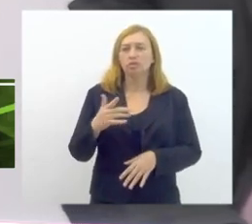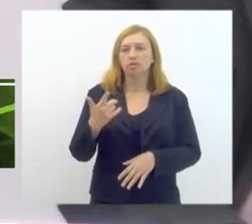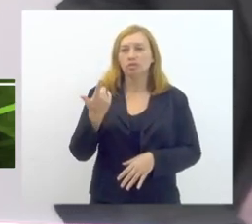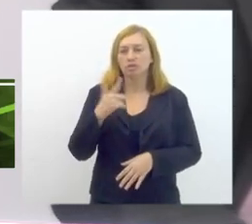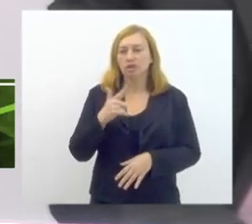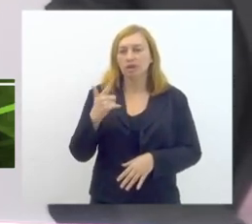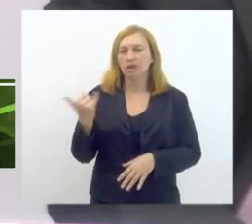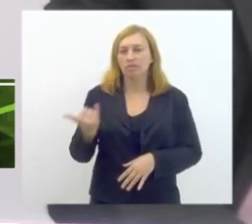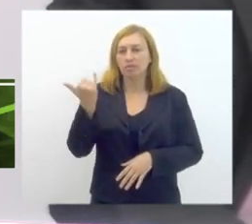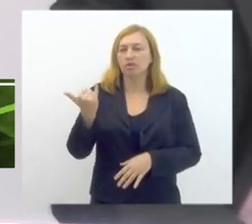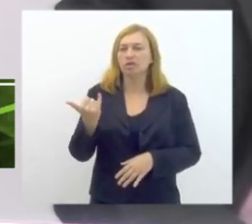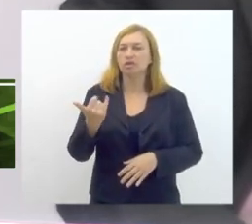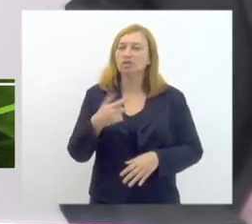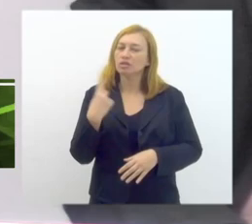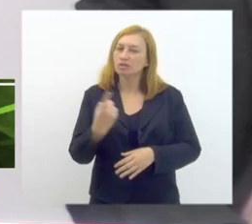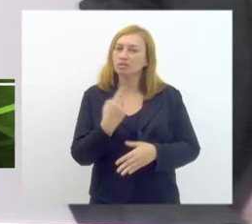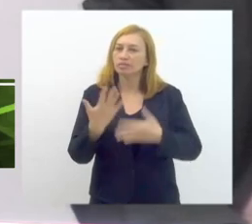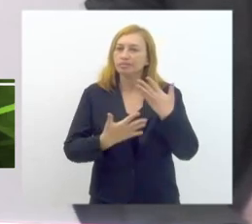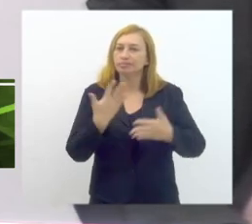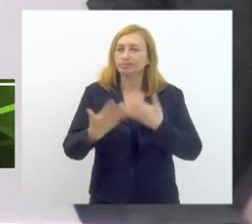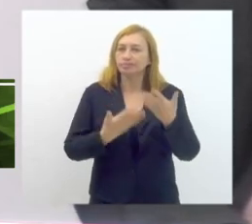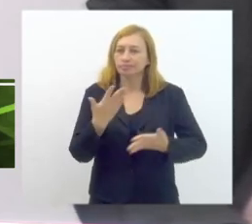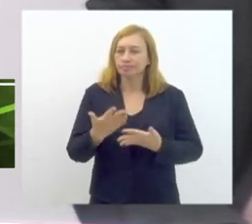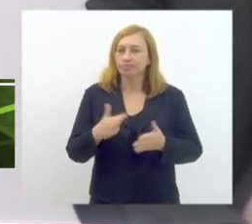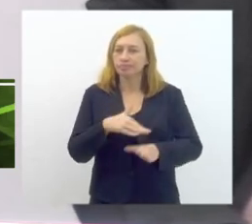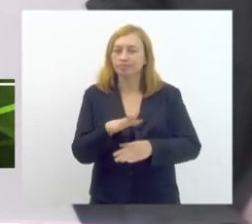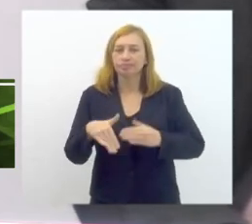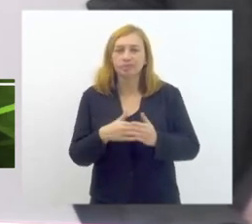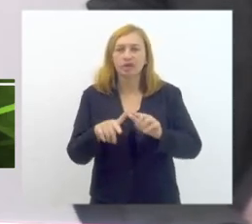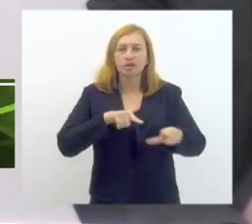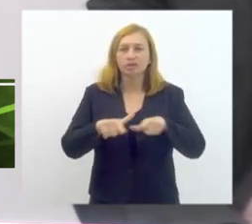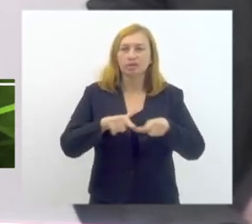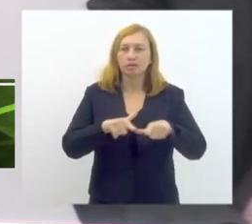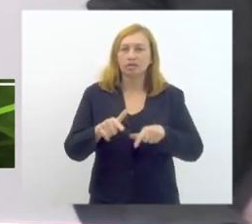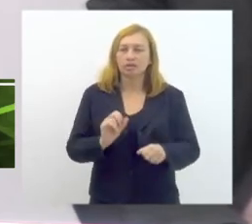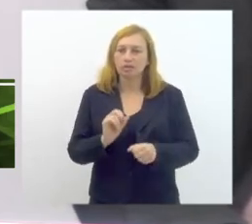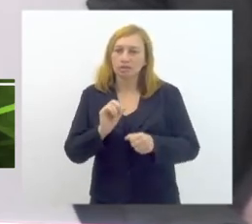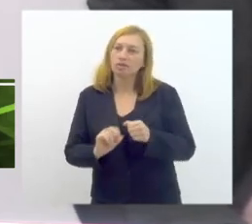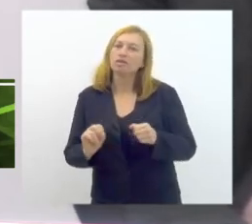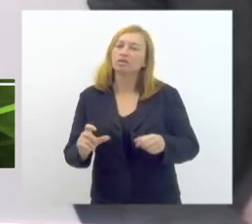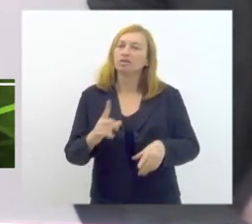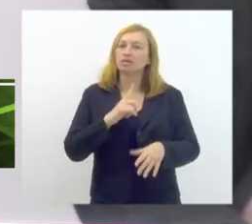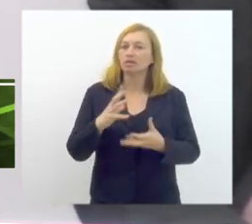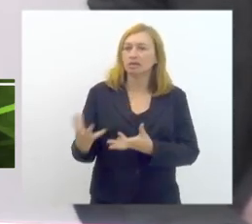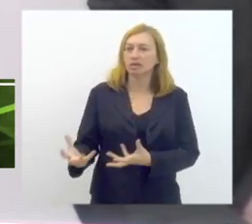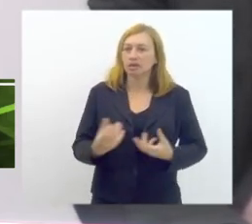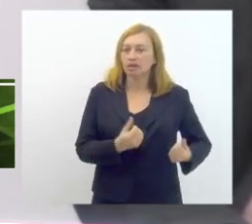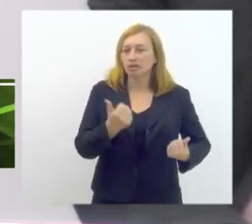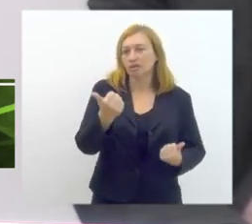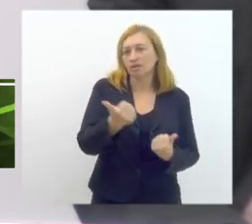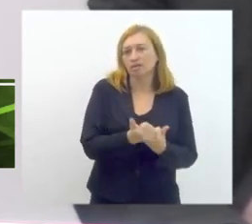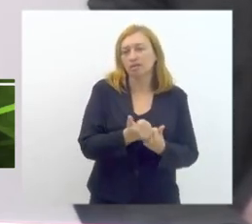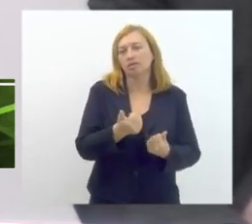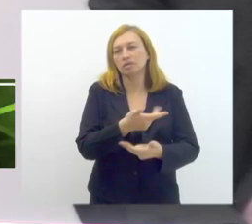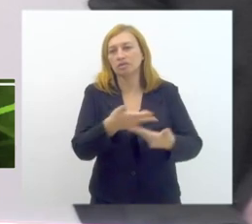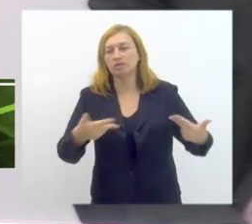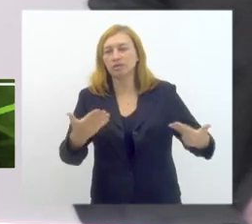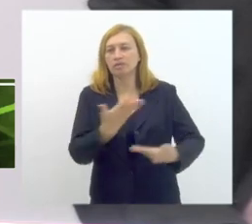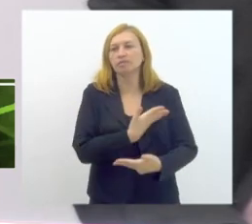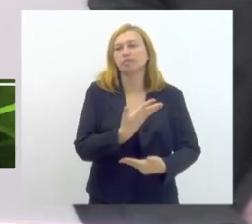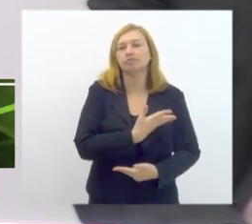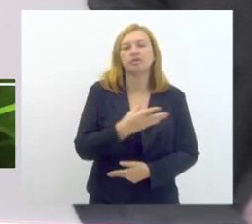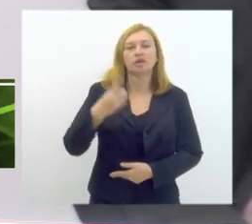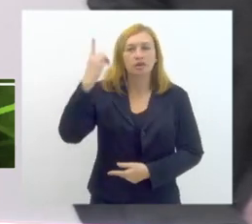está muito animado com todo esse trabalho que tem sido feito. E temos recebido o apoio de diversos colegas